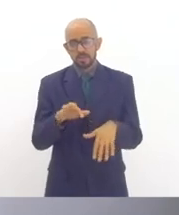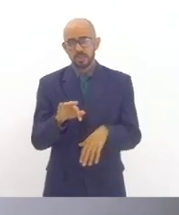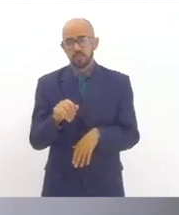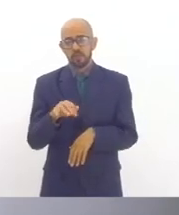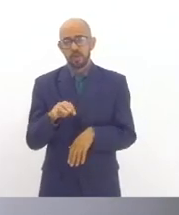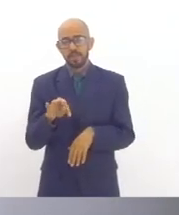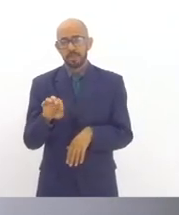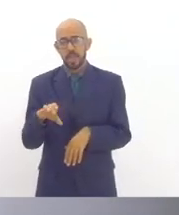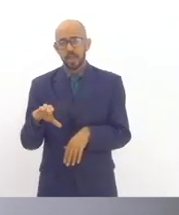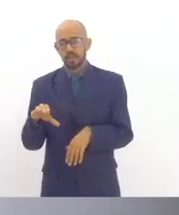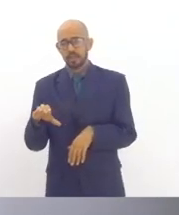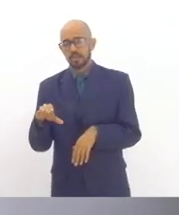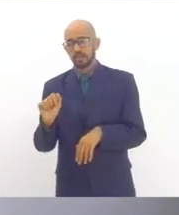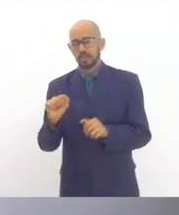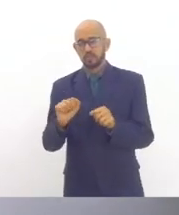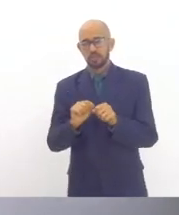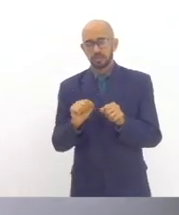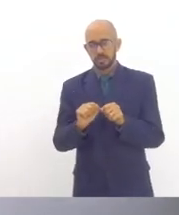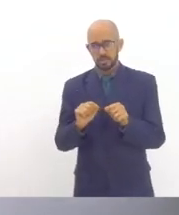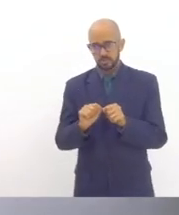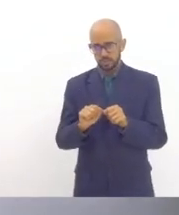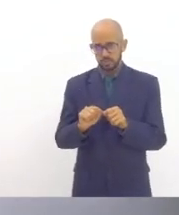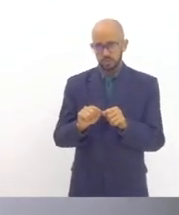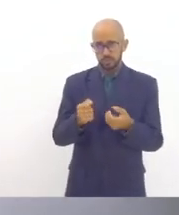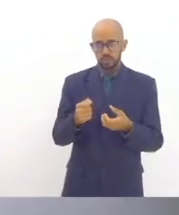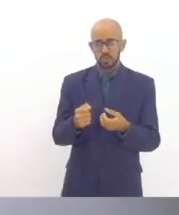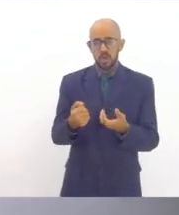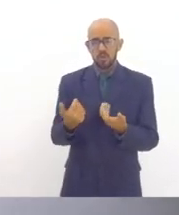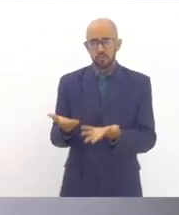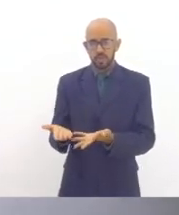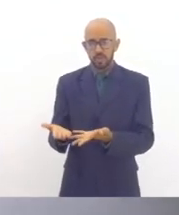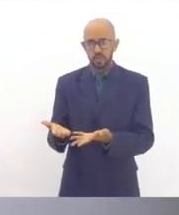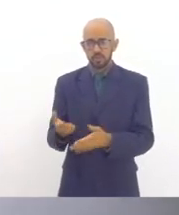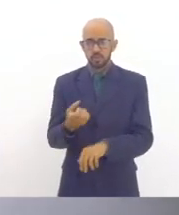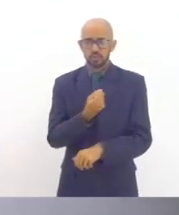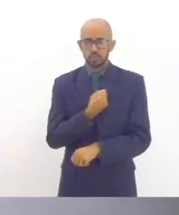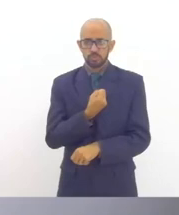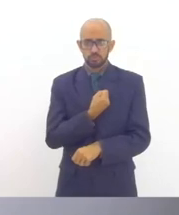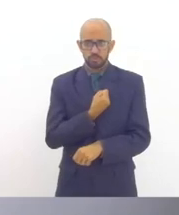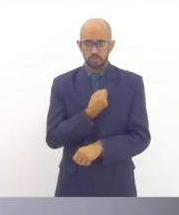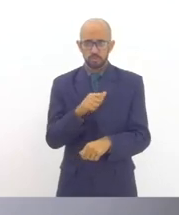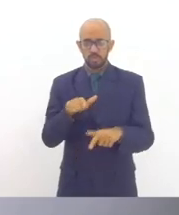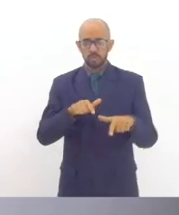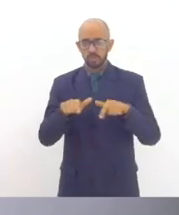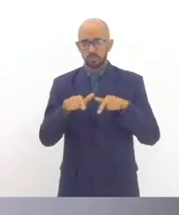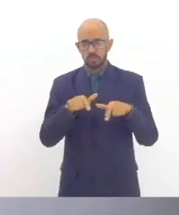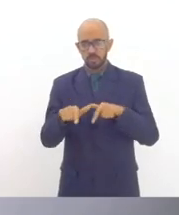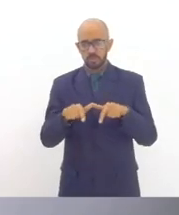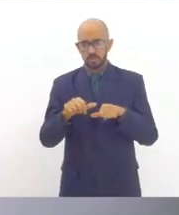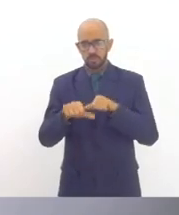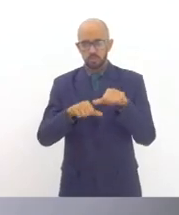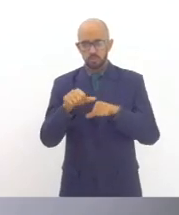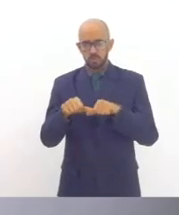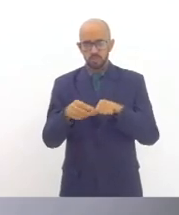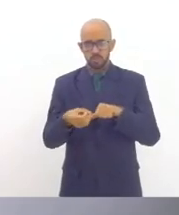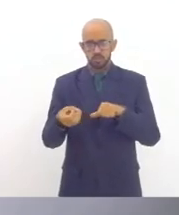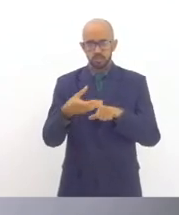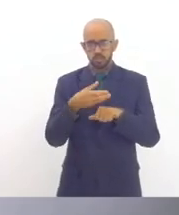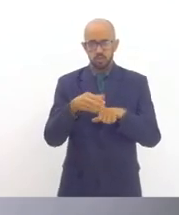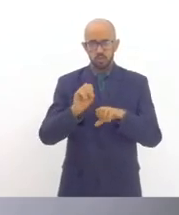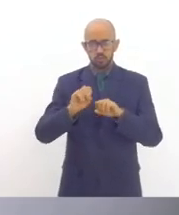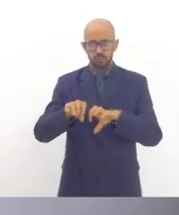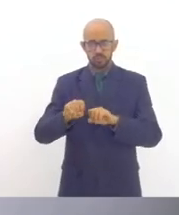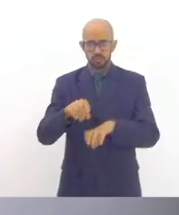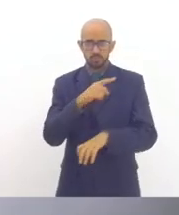ela está ofertando no momento. Tá? Nós estamos trabalhando o primeiro ano, né, a mudança do novo ensino médio tem agora